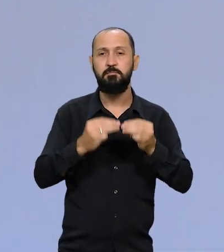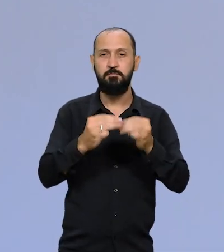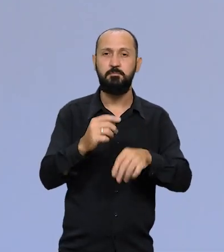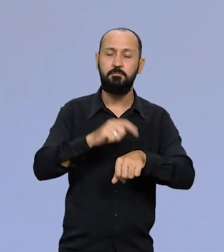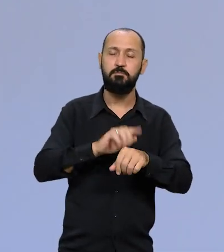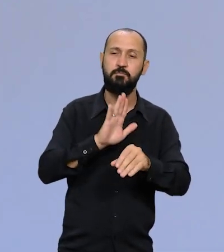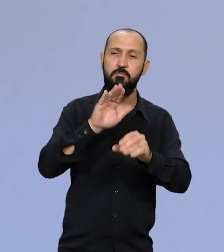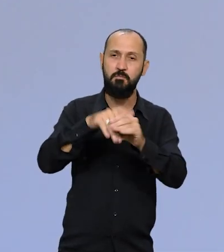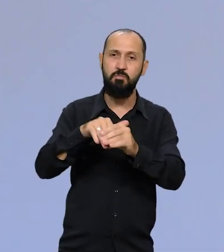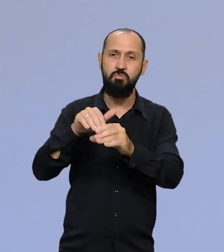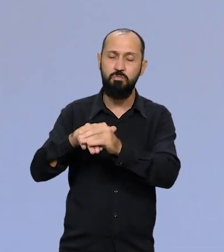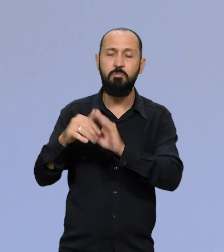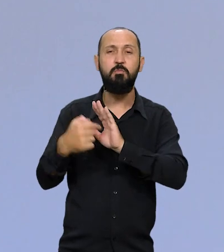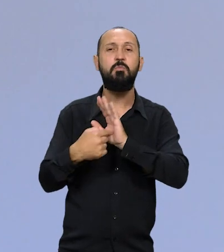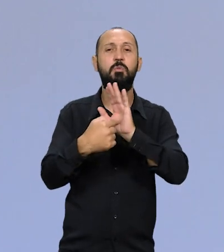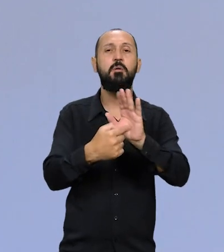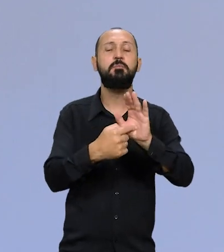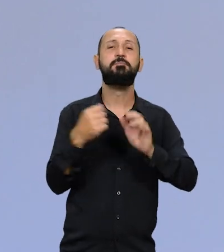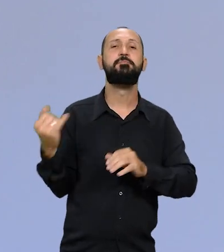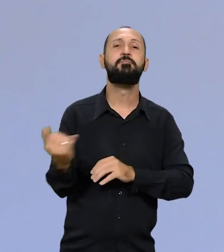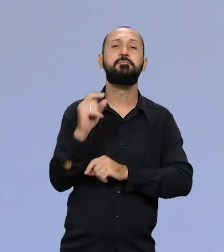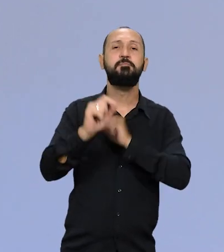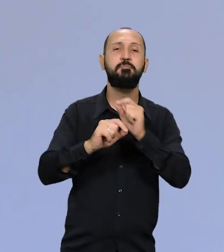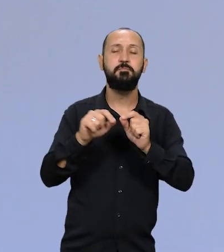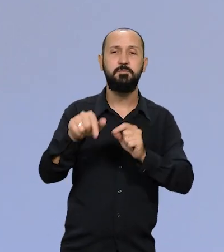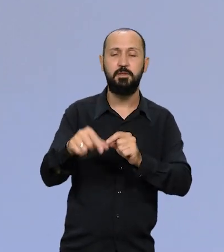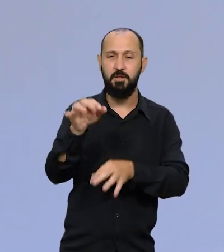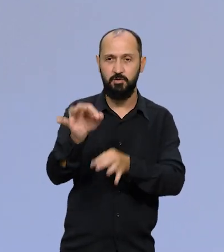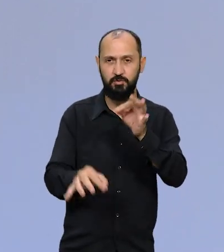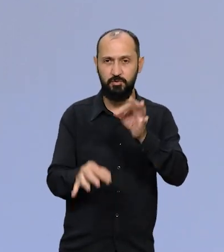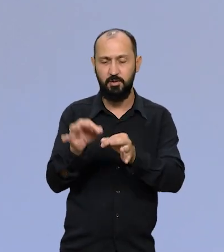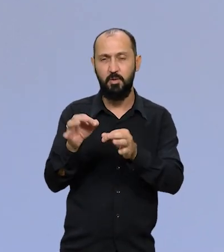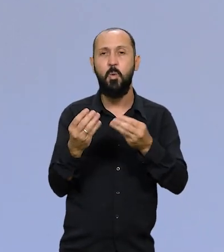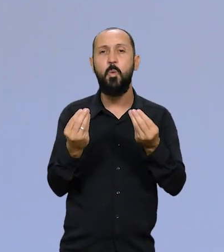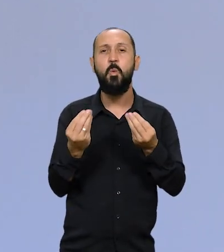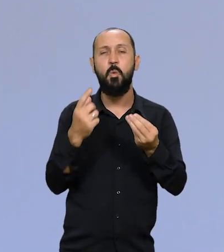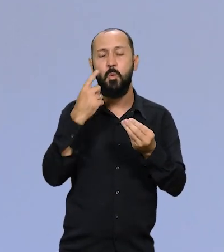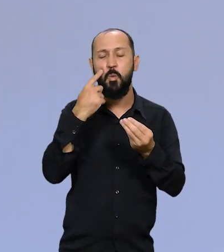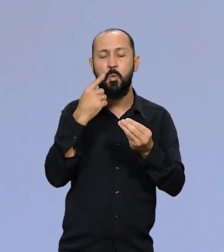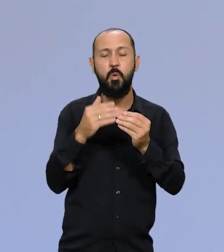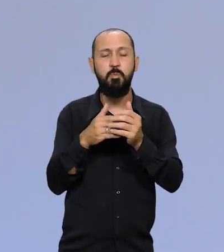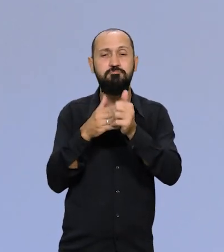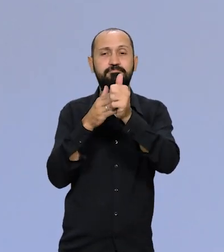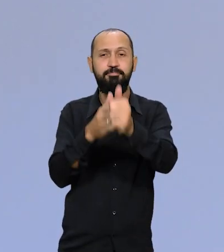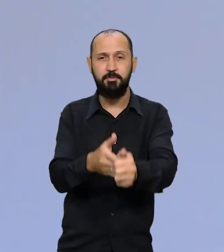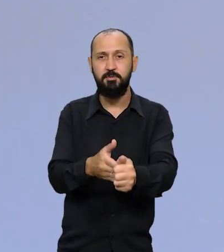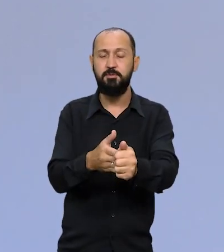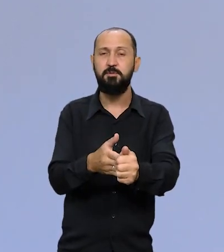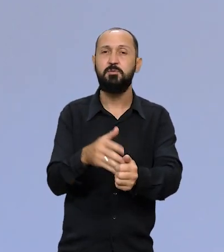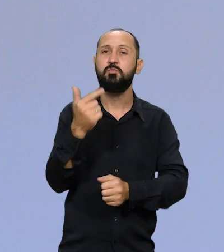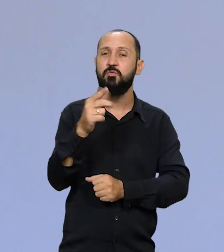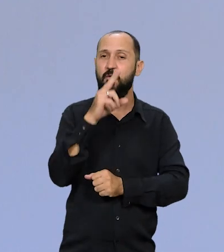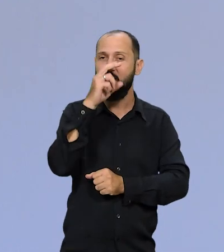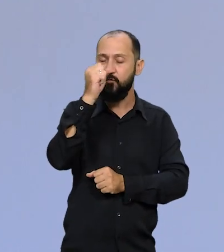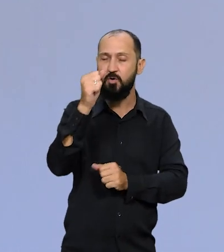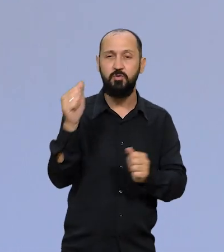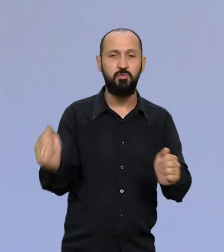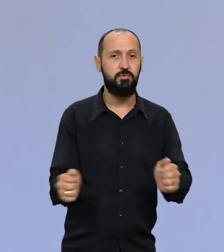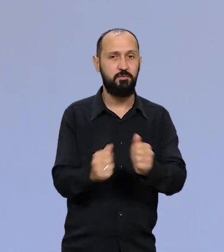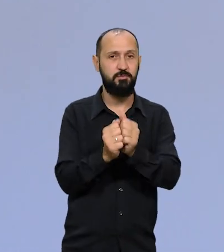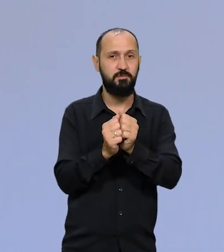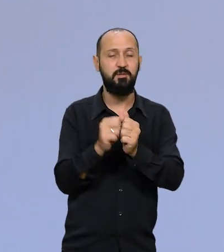Por que a Raposa Serra do Sol, depois de 15 anos de aplicação, perdeu a força de ser um caso paradigma? E